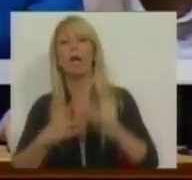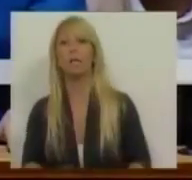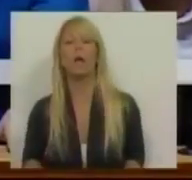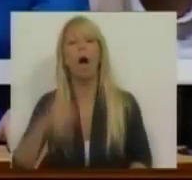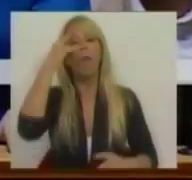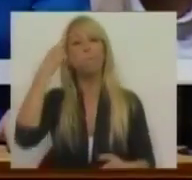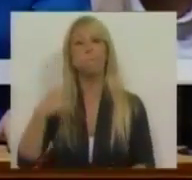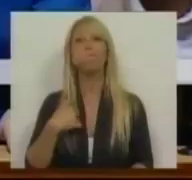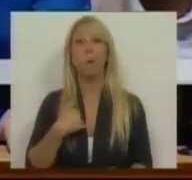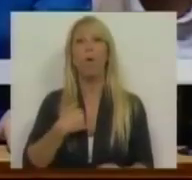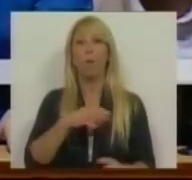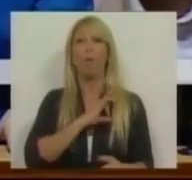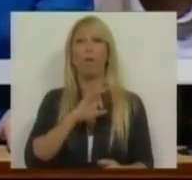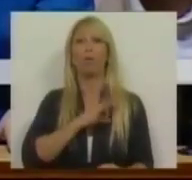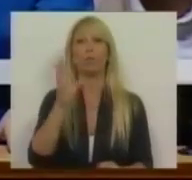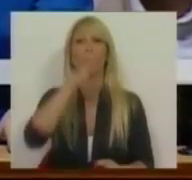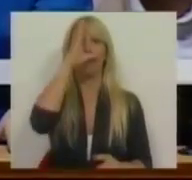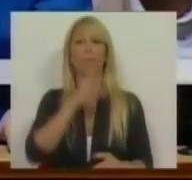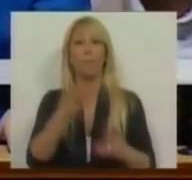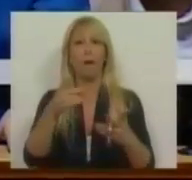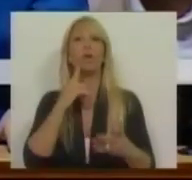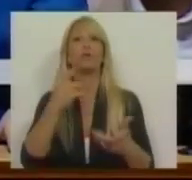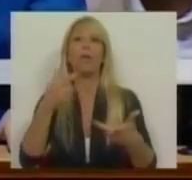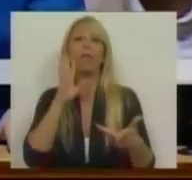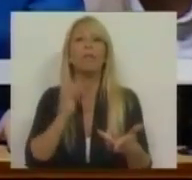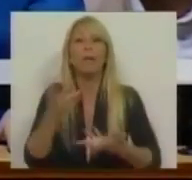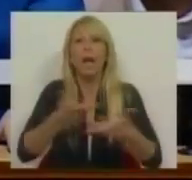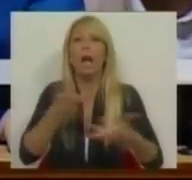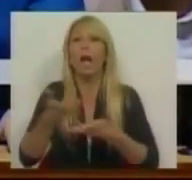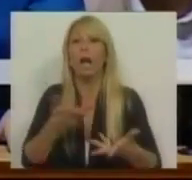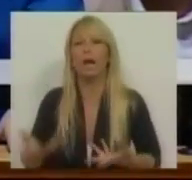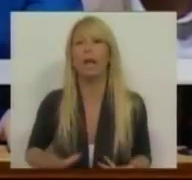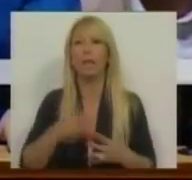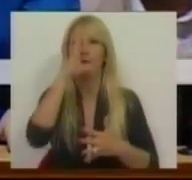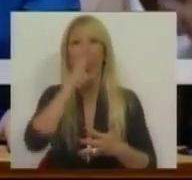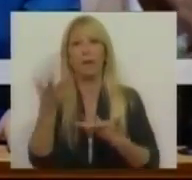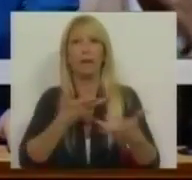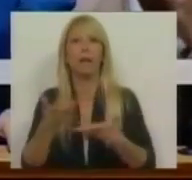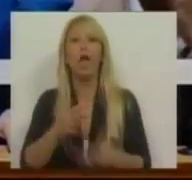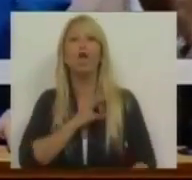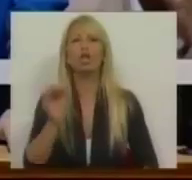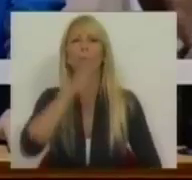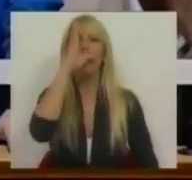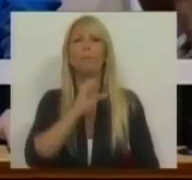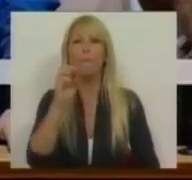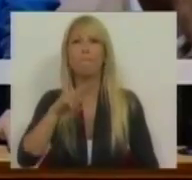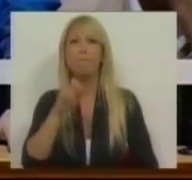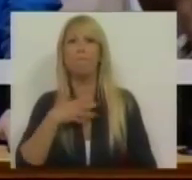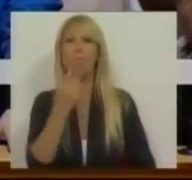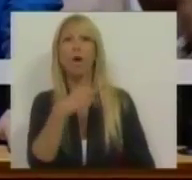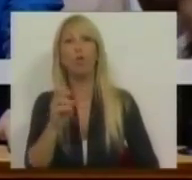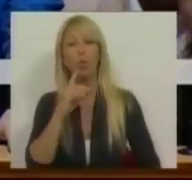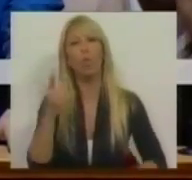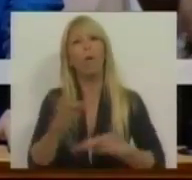bem sei que o Sr. Ministro Maduro acha mesmo que se não houver contestação, tudo irá correr bem. Mas o seu Governo teve uma